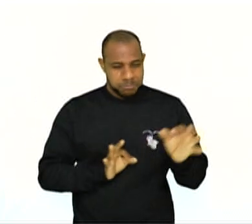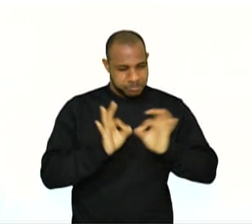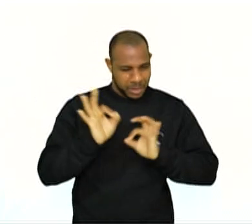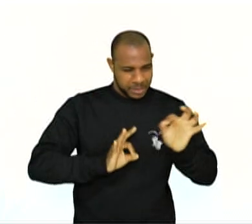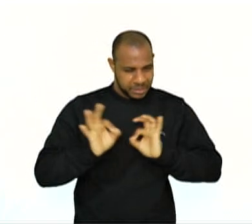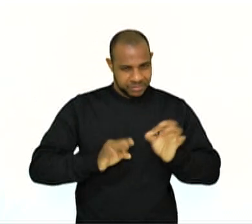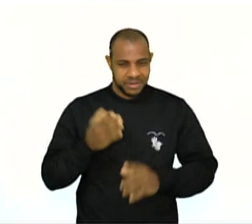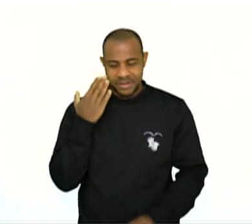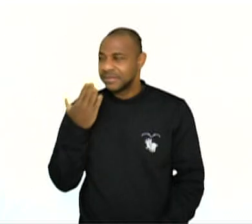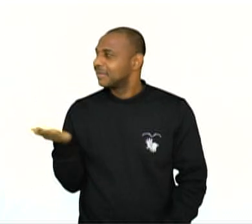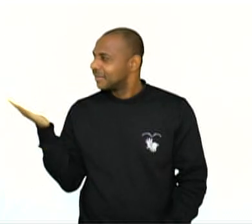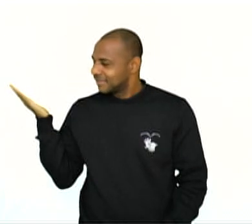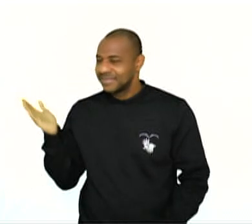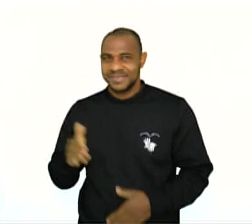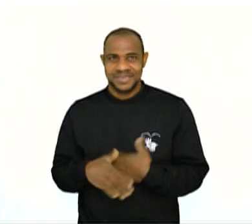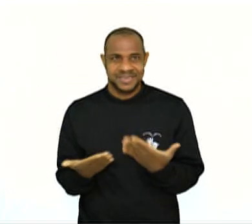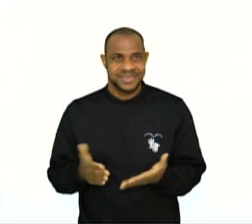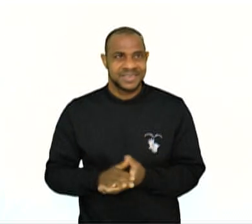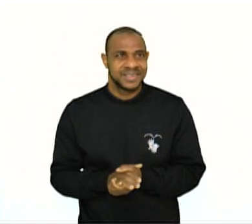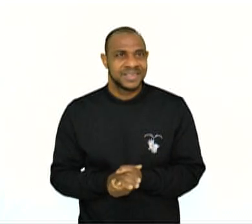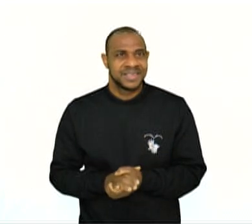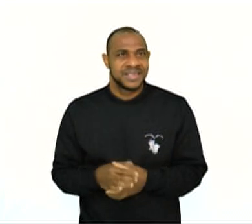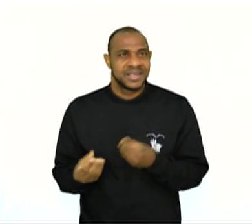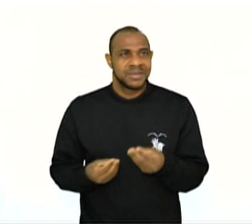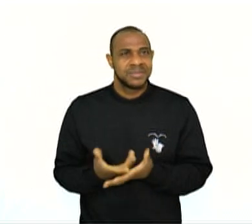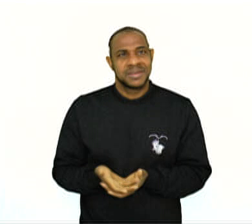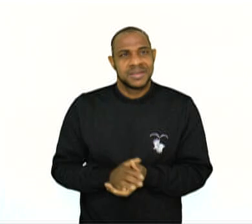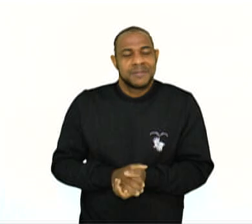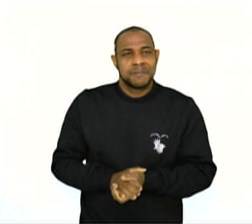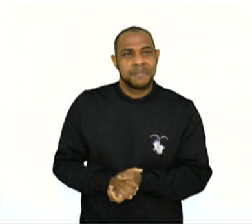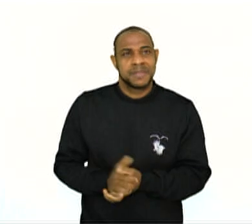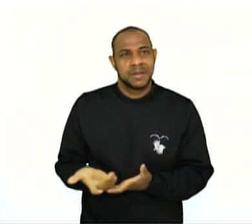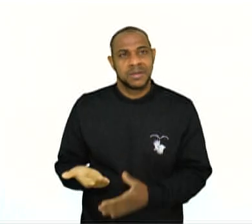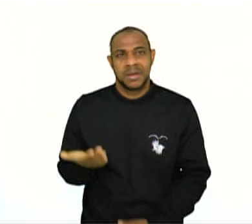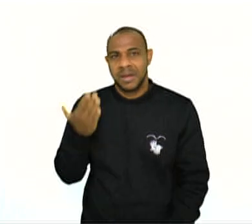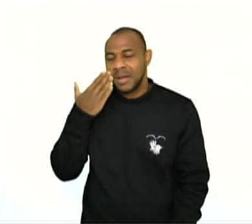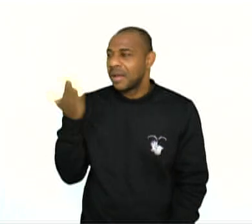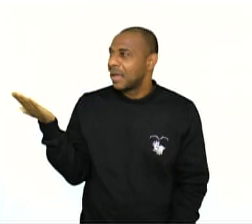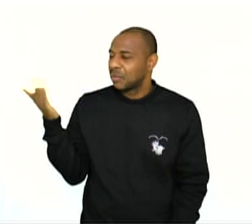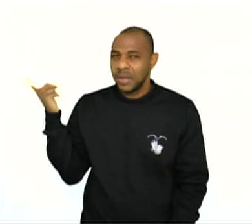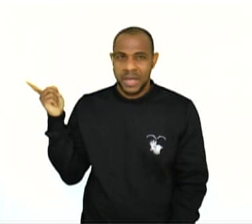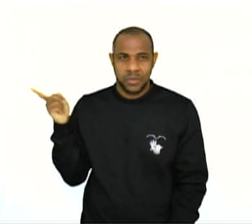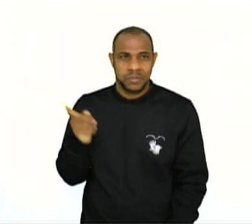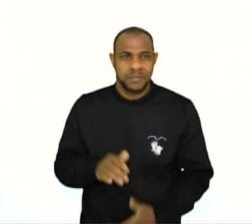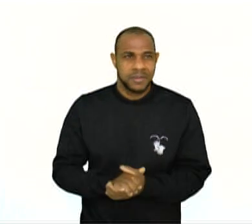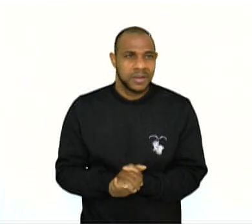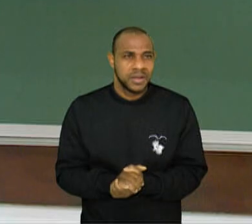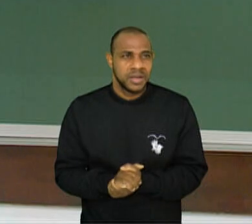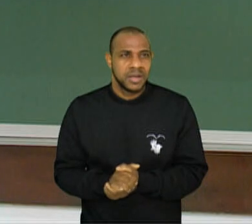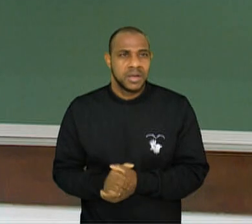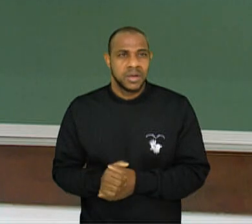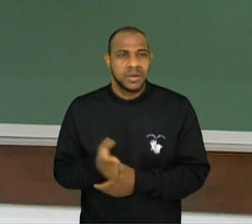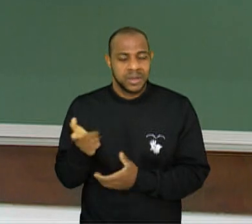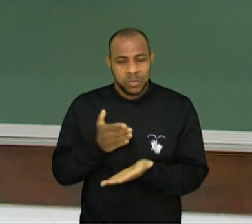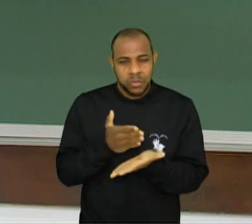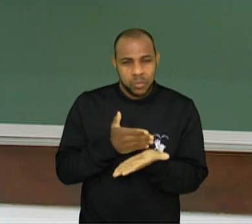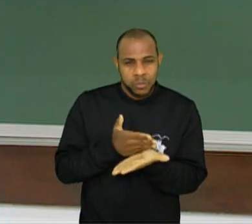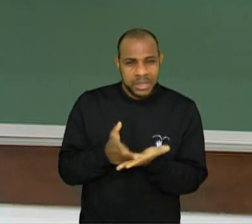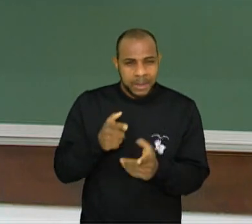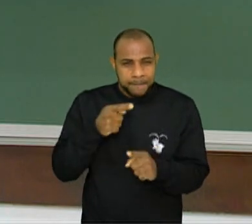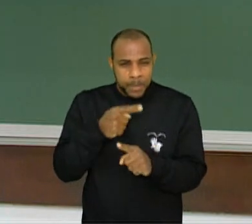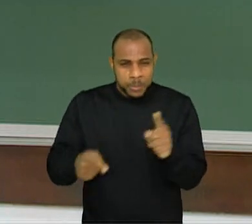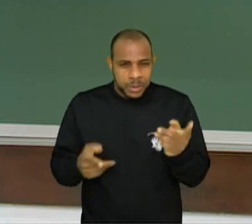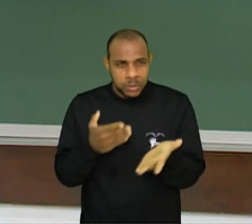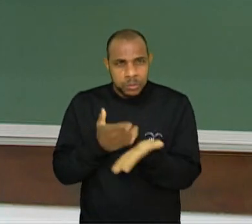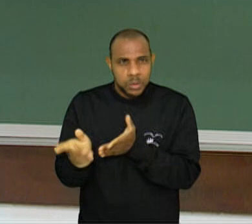o crescimento econômico. Mas foi uma ditadura que durou 21 anos. Como essa intervenção, que começa com